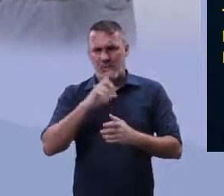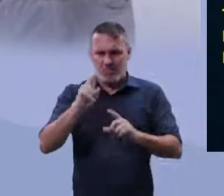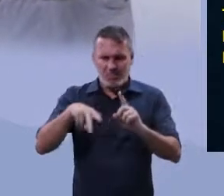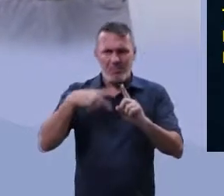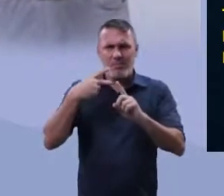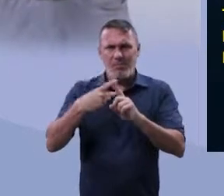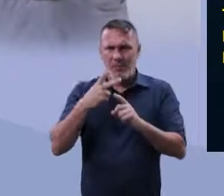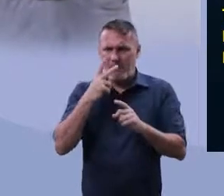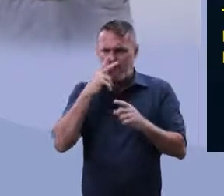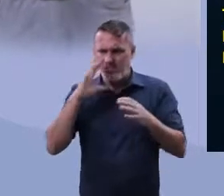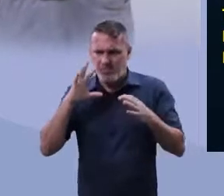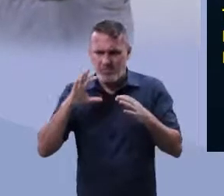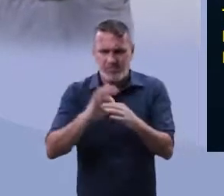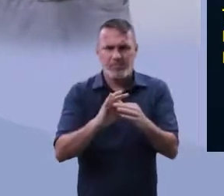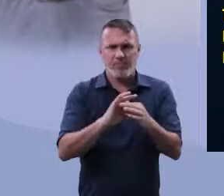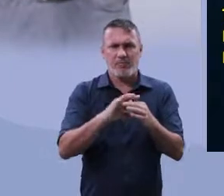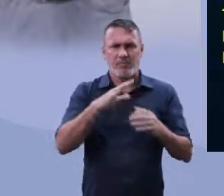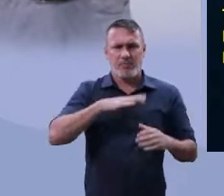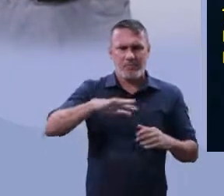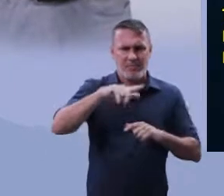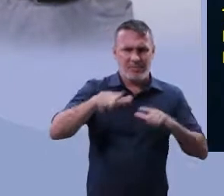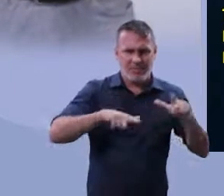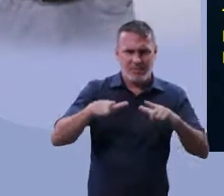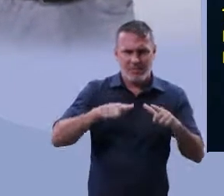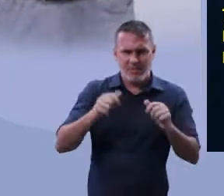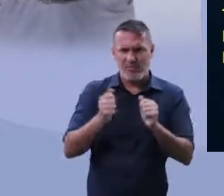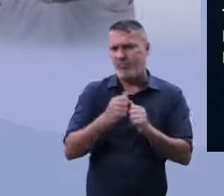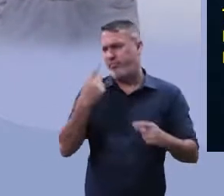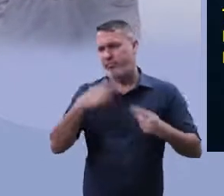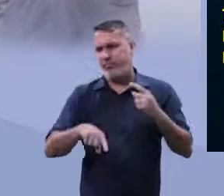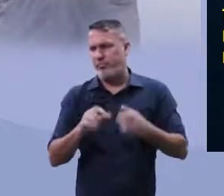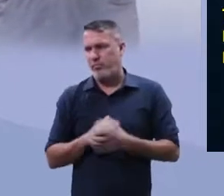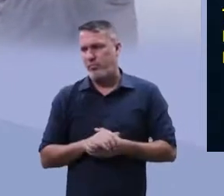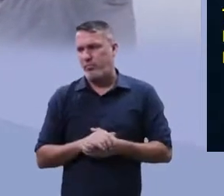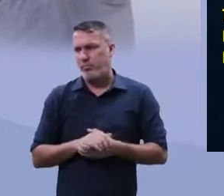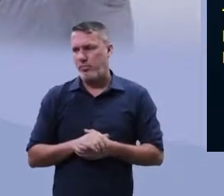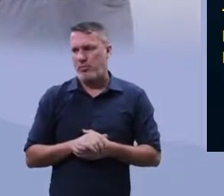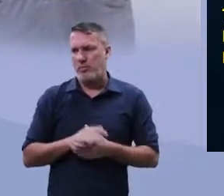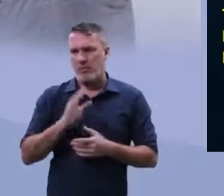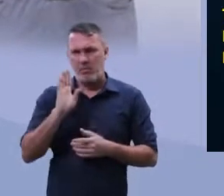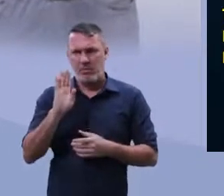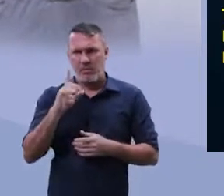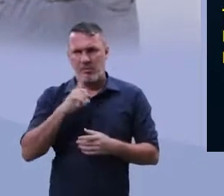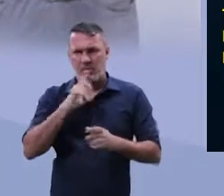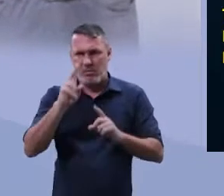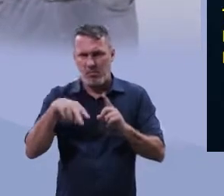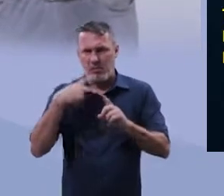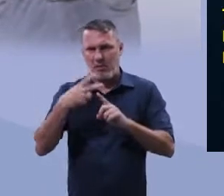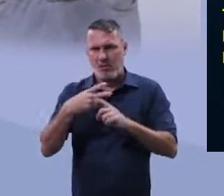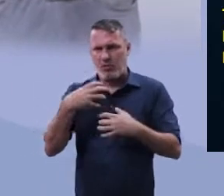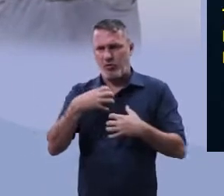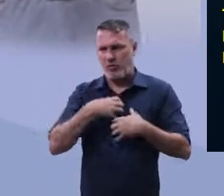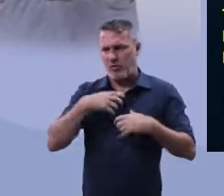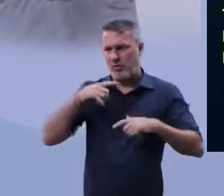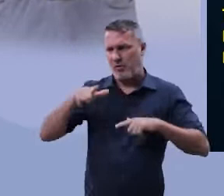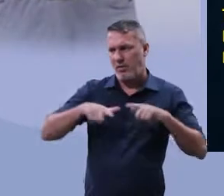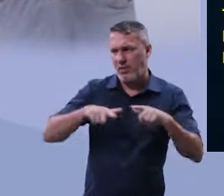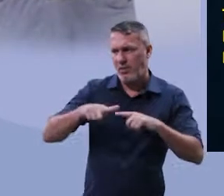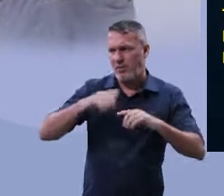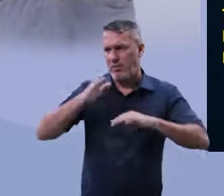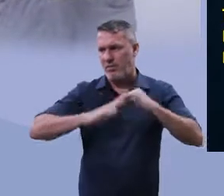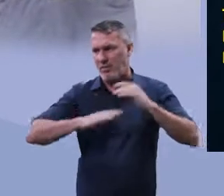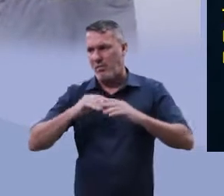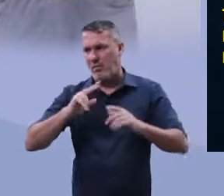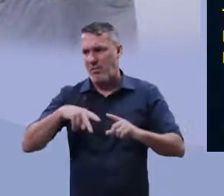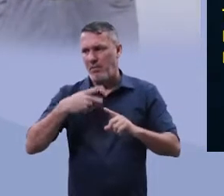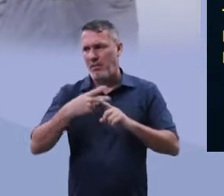aprofundamento dos vínculos dos operários com as linhas de montagem, nada a ver, o aumento das formas de trabalho como